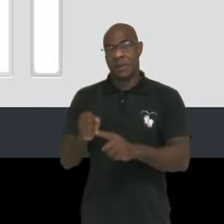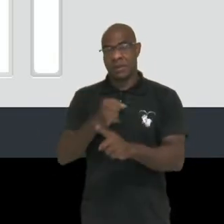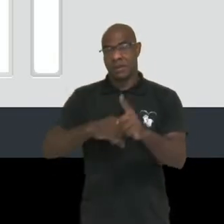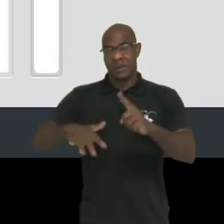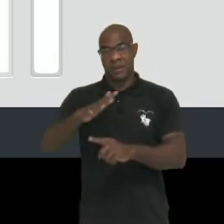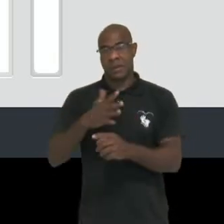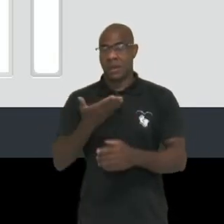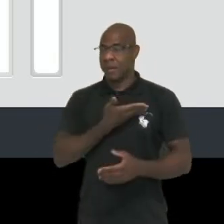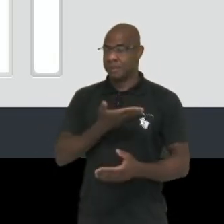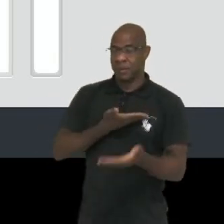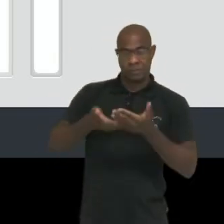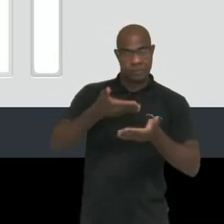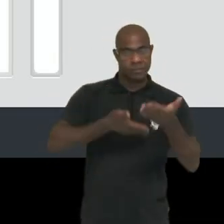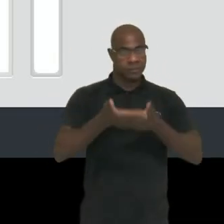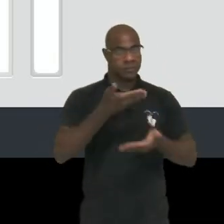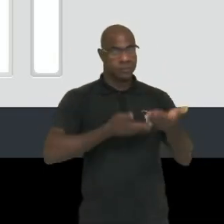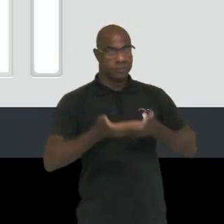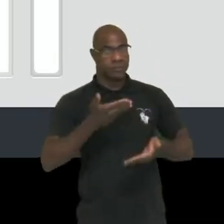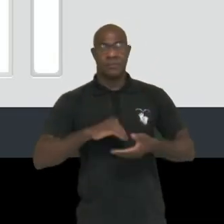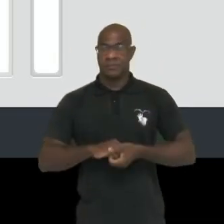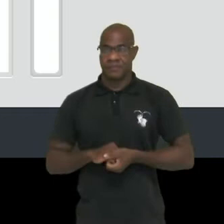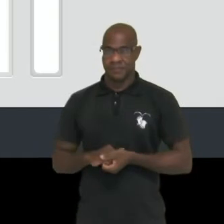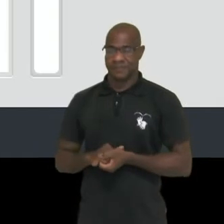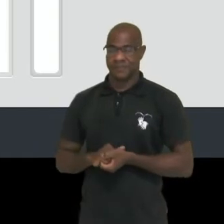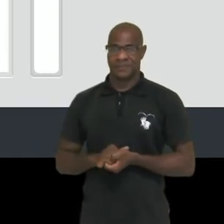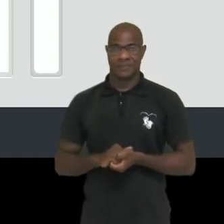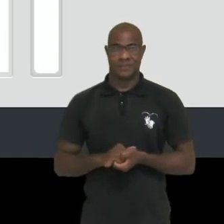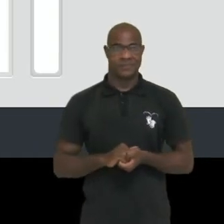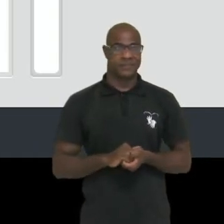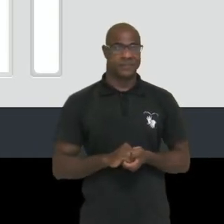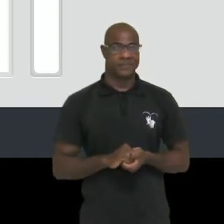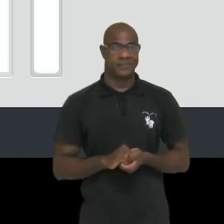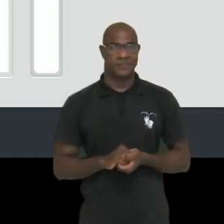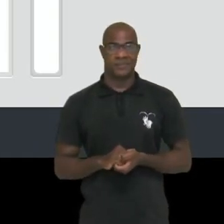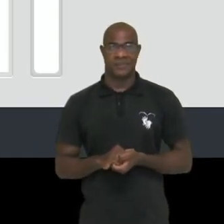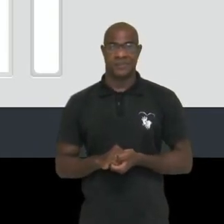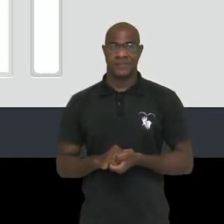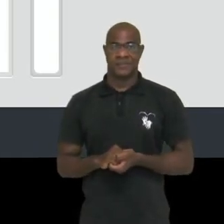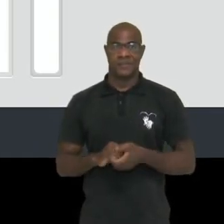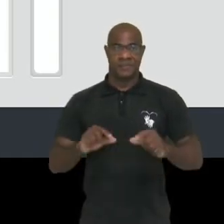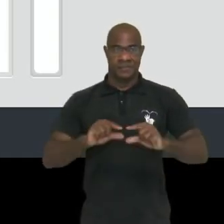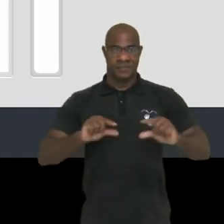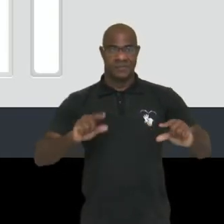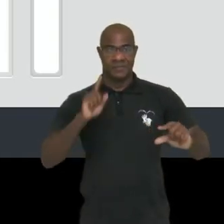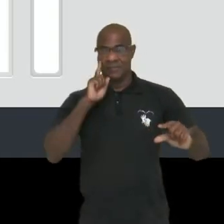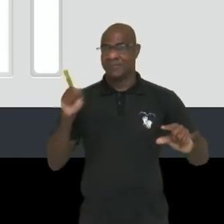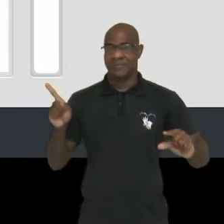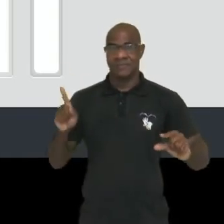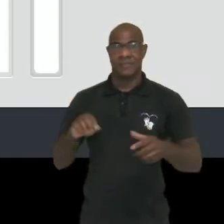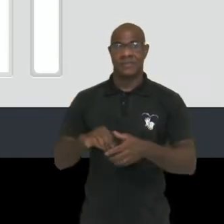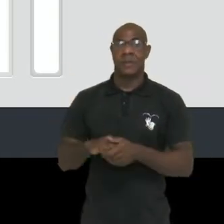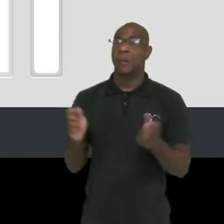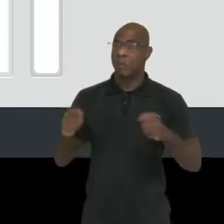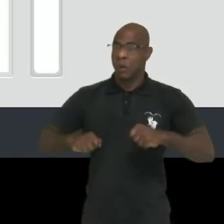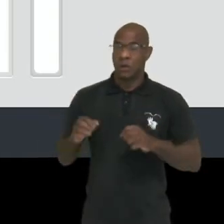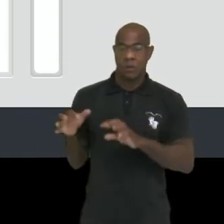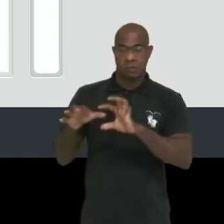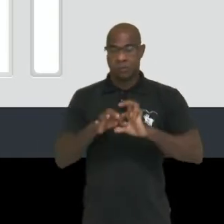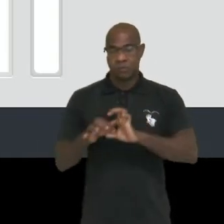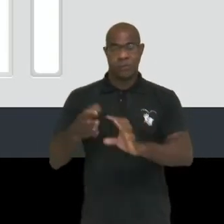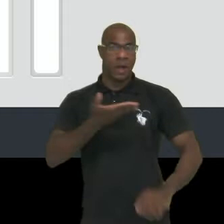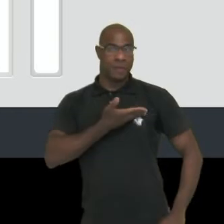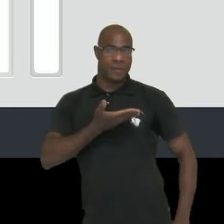amigos. I like getting together with friends. I like getting together with friends. Gosto de me reunir com os